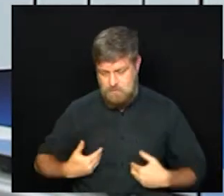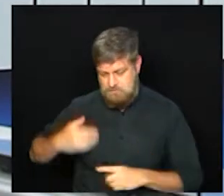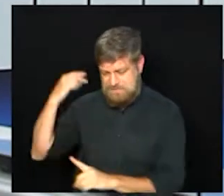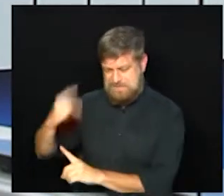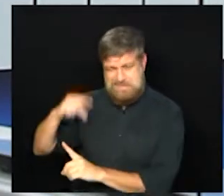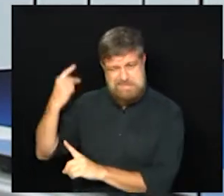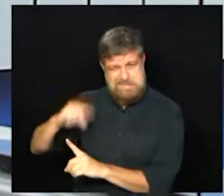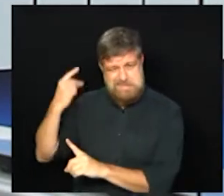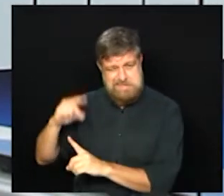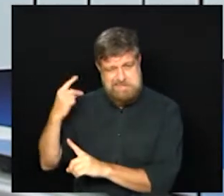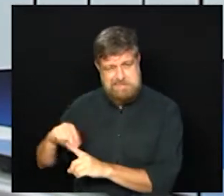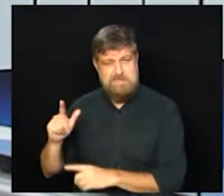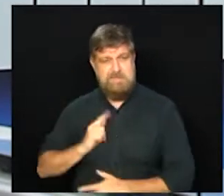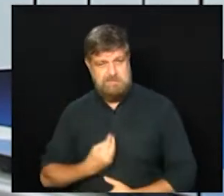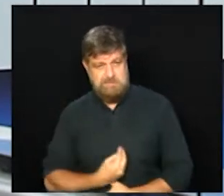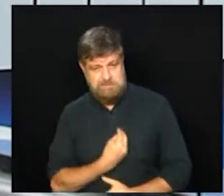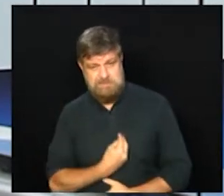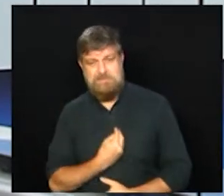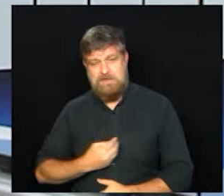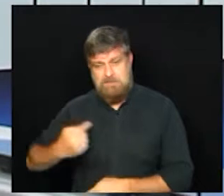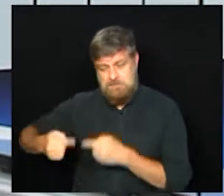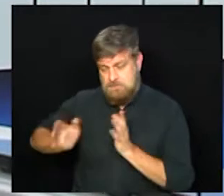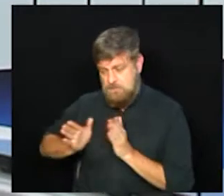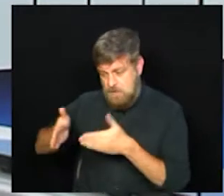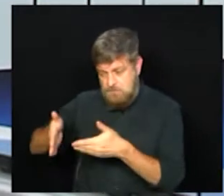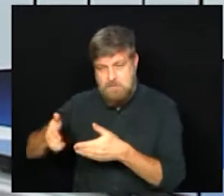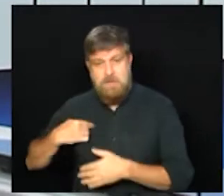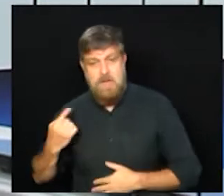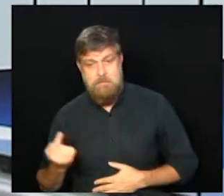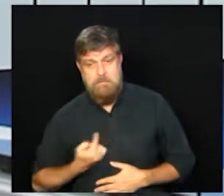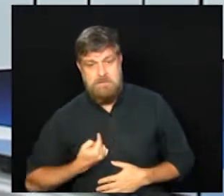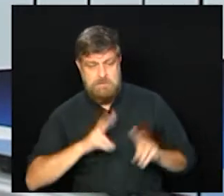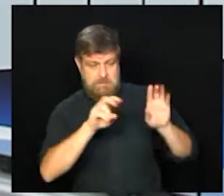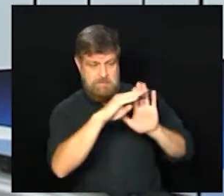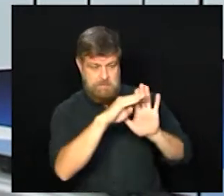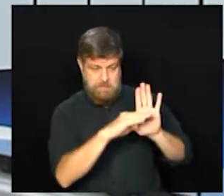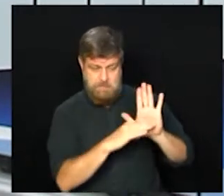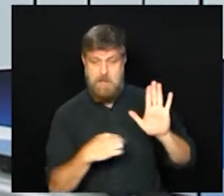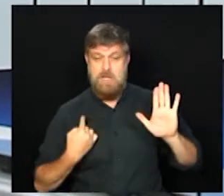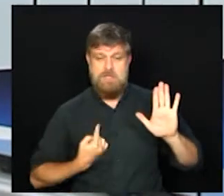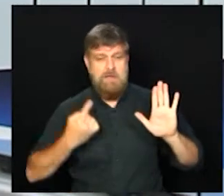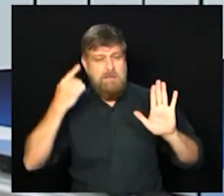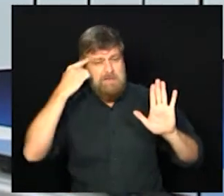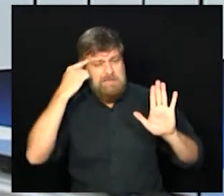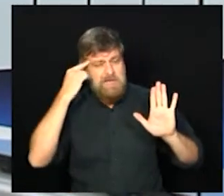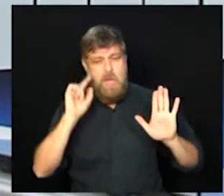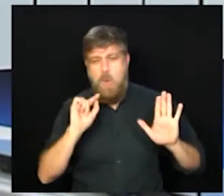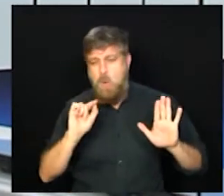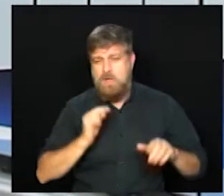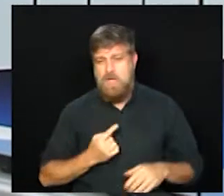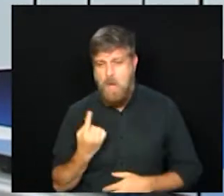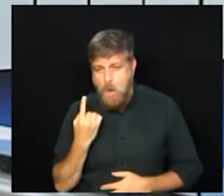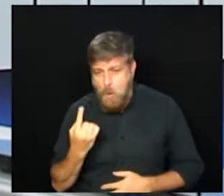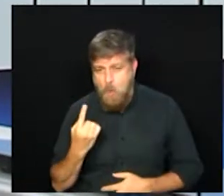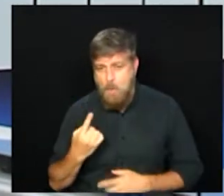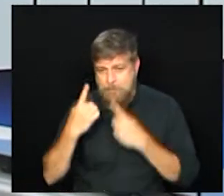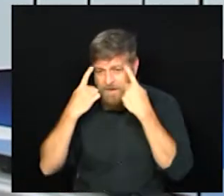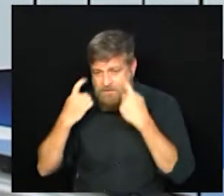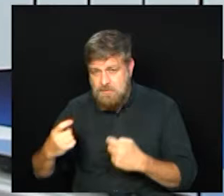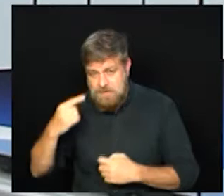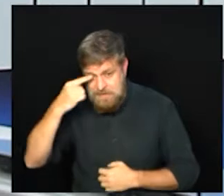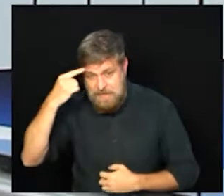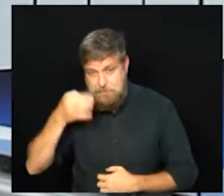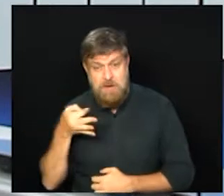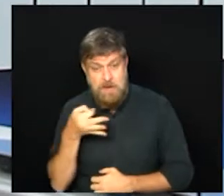ela é a mais presente, a mais discutida, mas no questão de ordem nós vamos falar, porque uma que a vereadora Paola Miguel falou